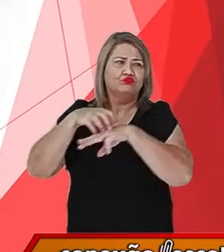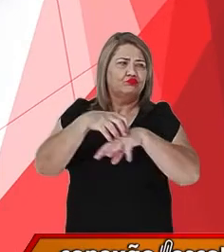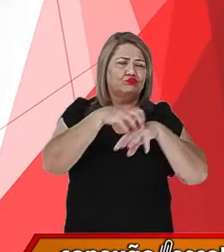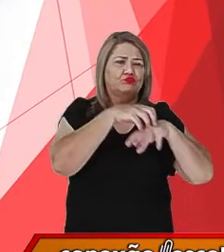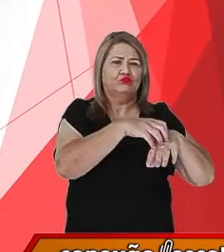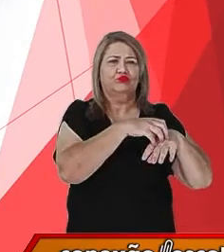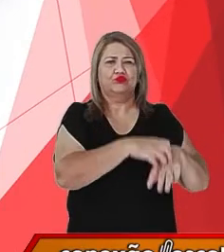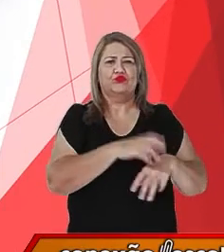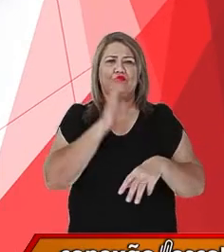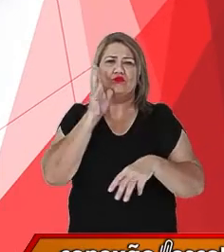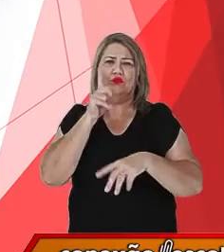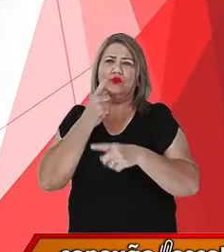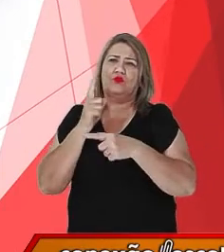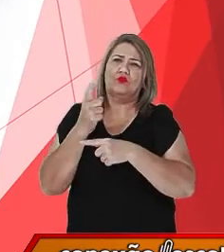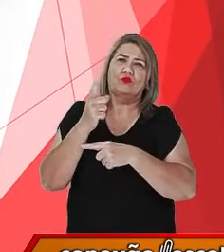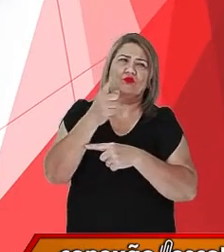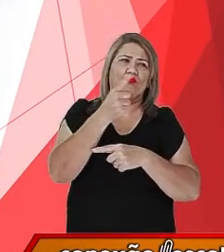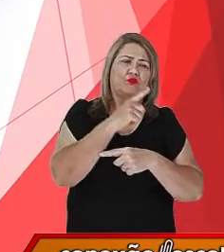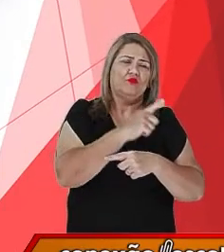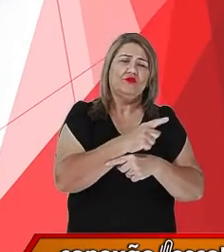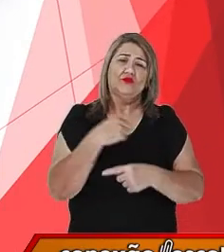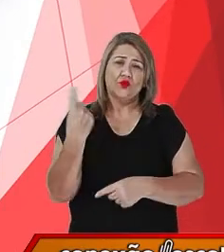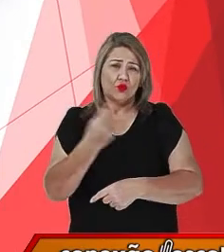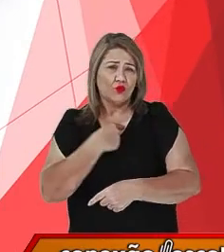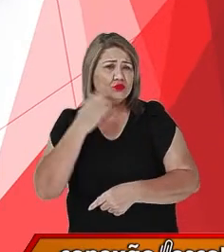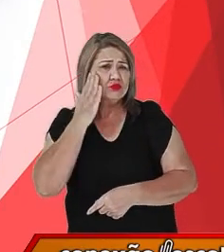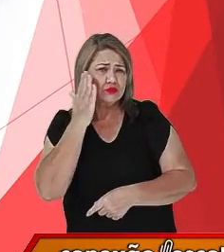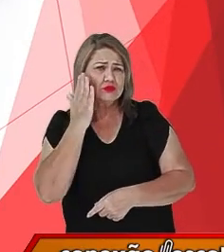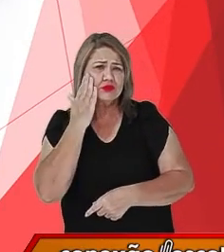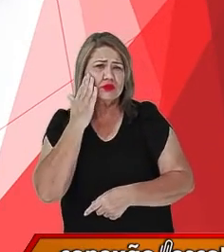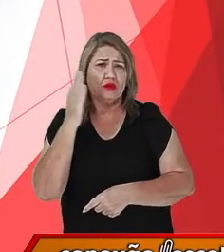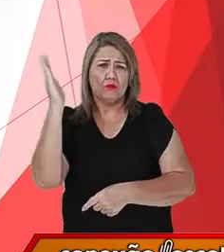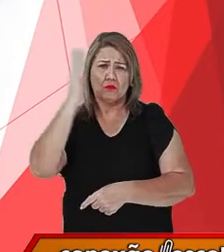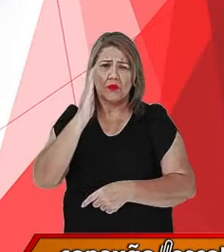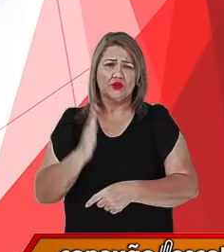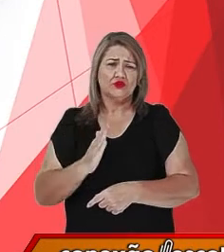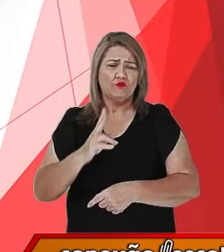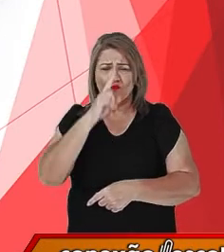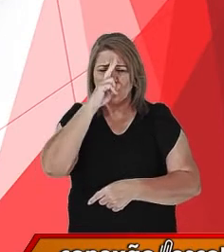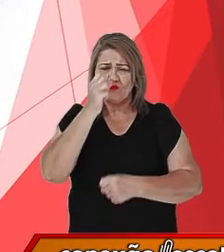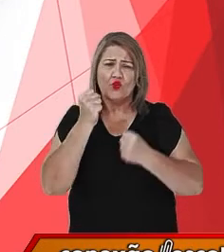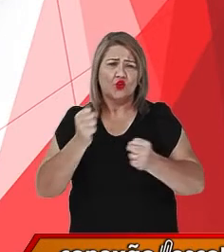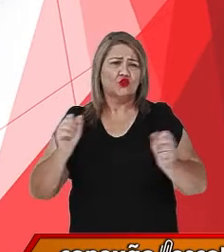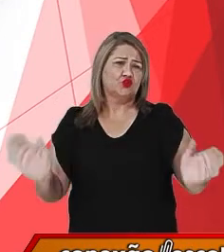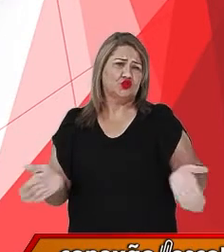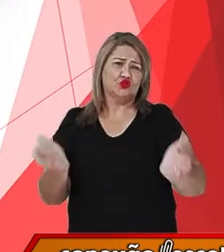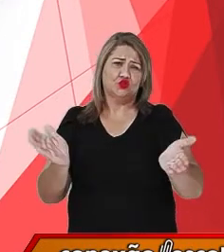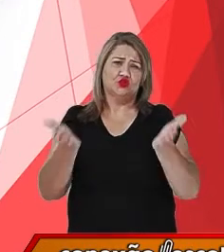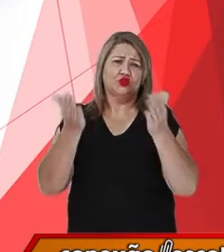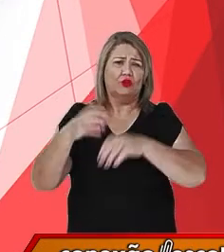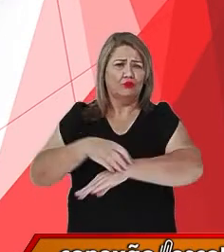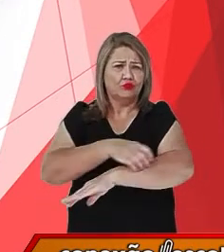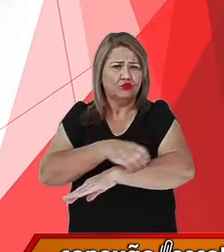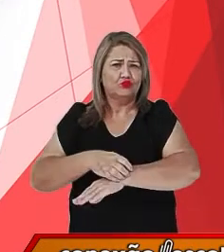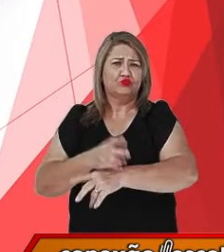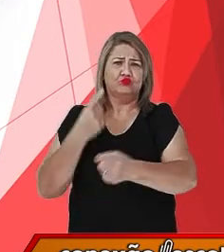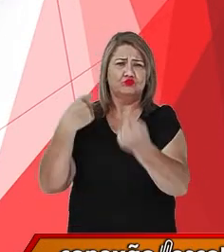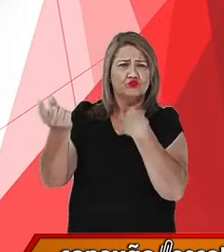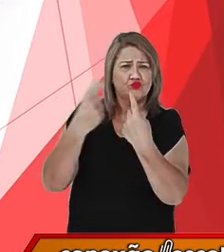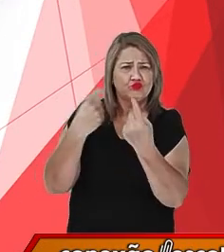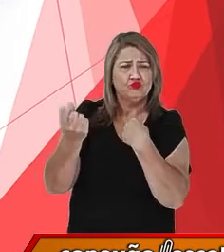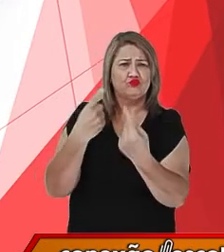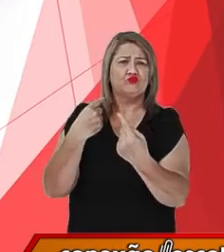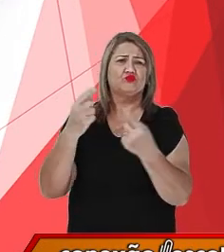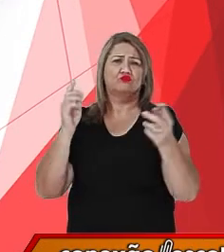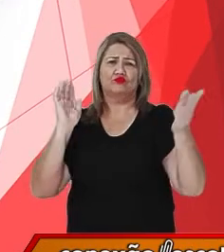transporte, as logísticas de transporte, e a gente sabe que no nosso país houve forte incentivo para a utilização do